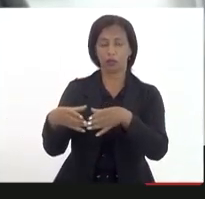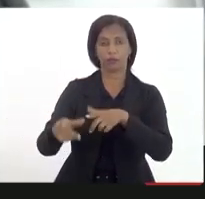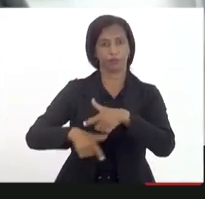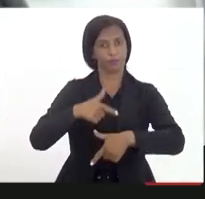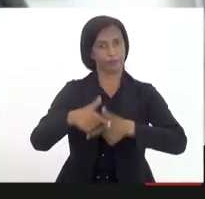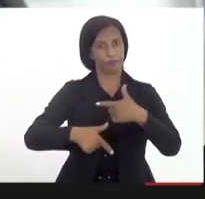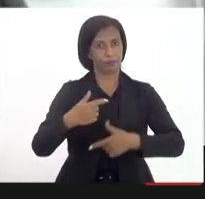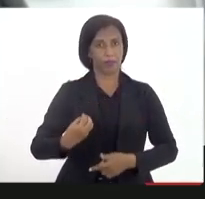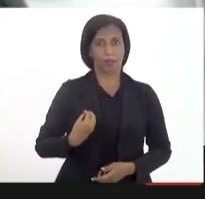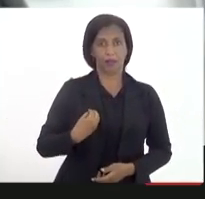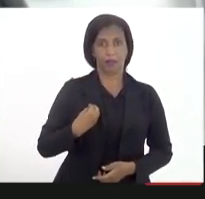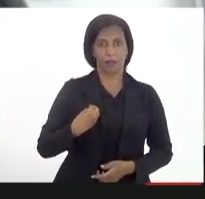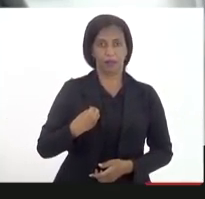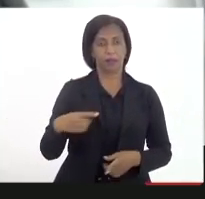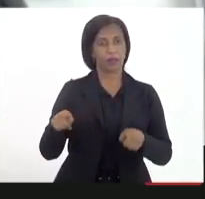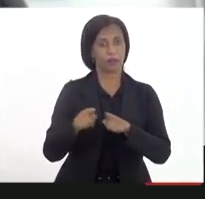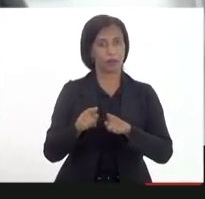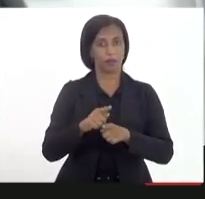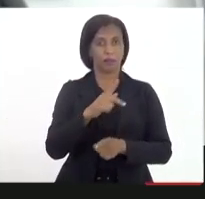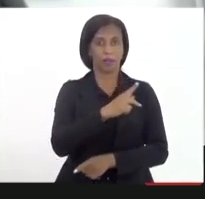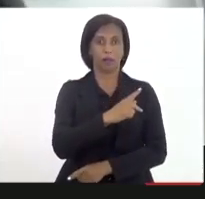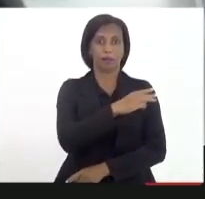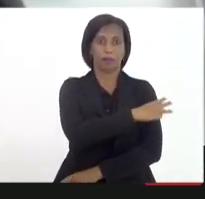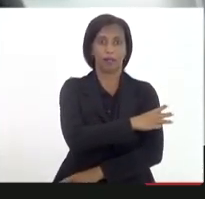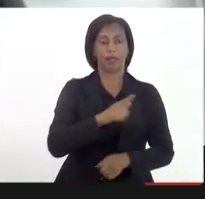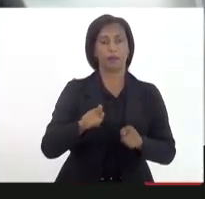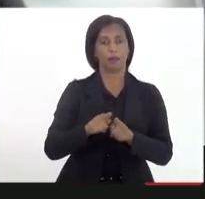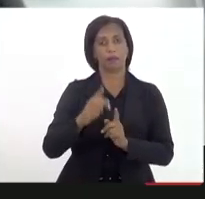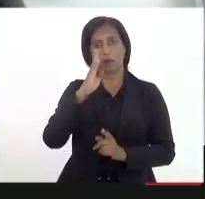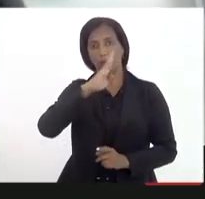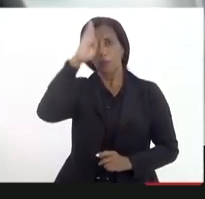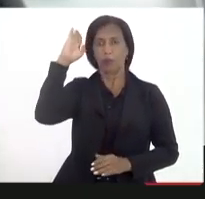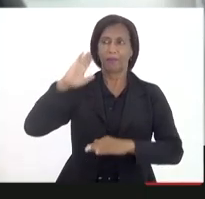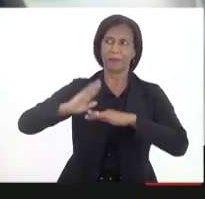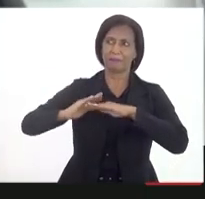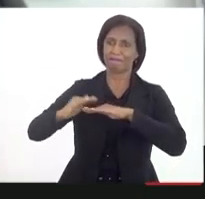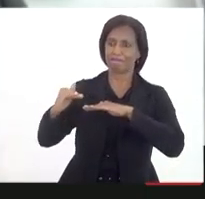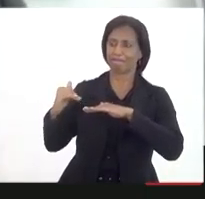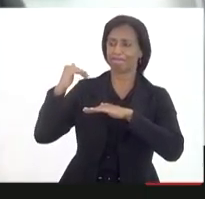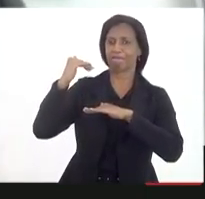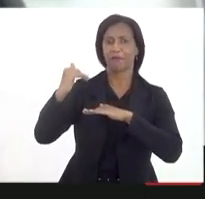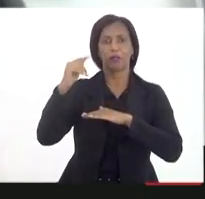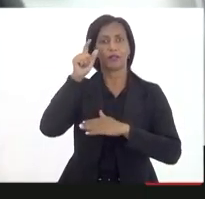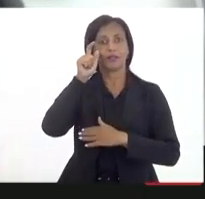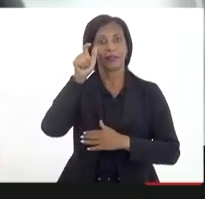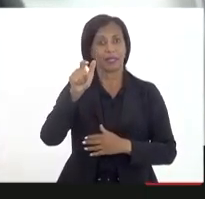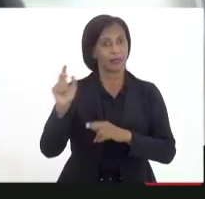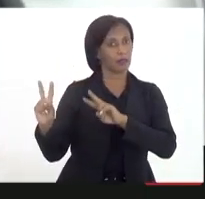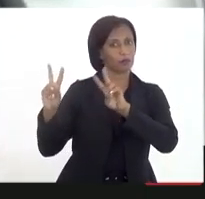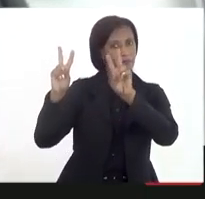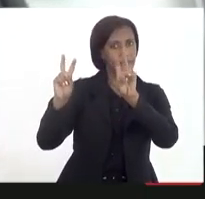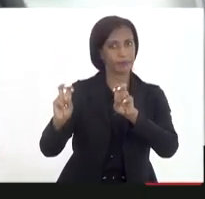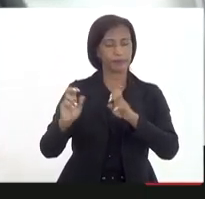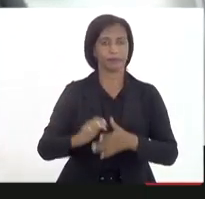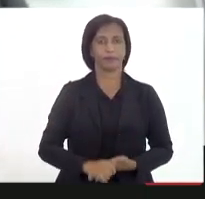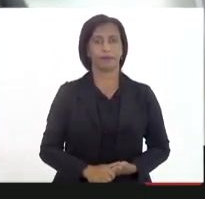a presença sobretudo da polícia militar e do Corpo de Bombeiros que são os maiores e envolvidos e interessados no tema